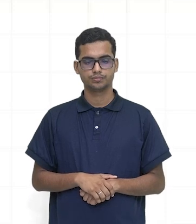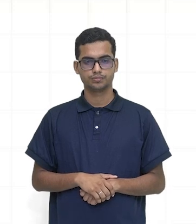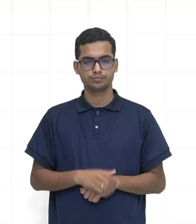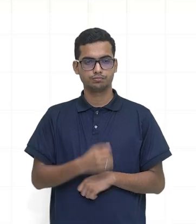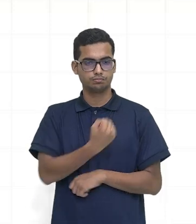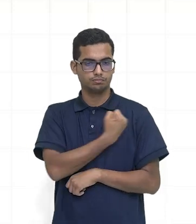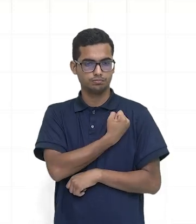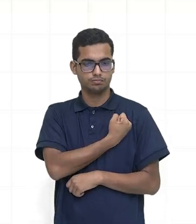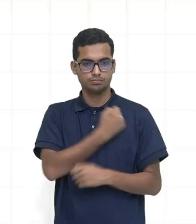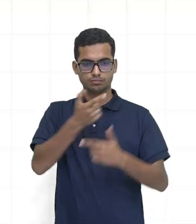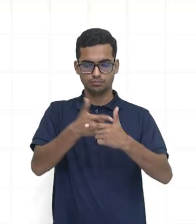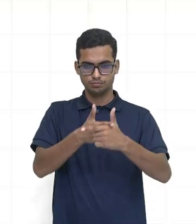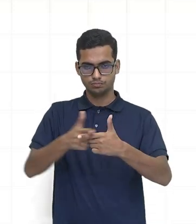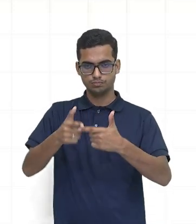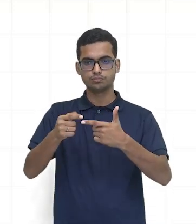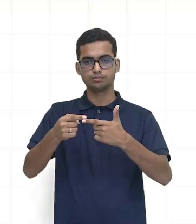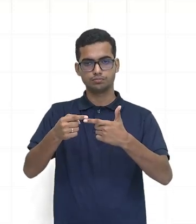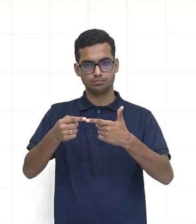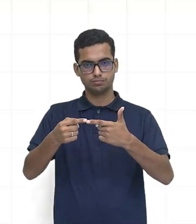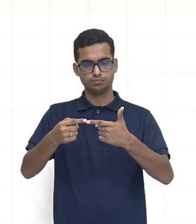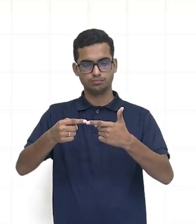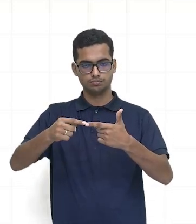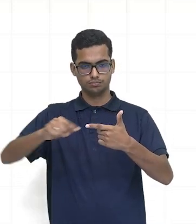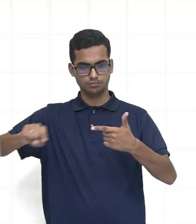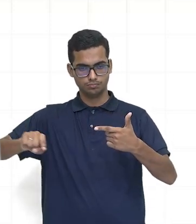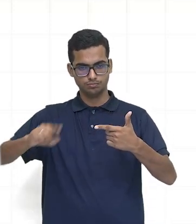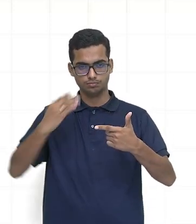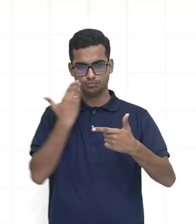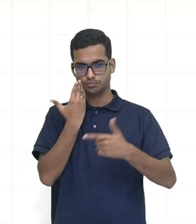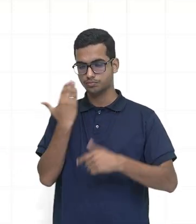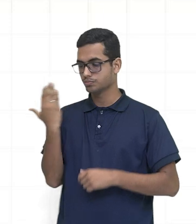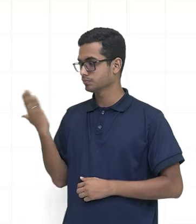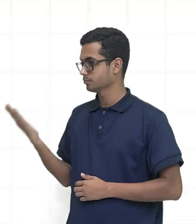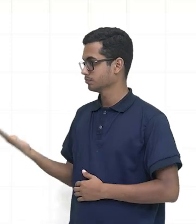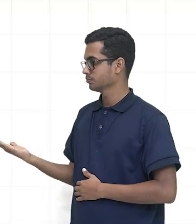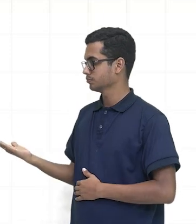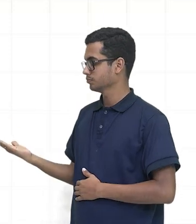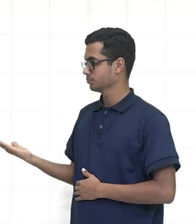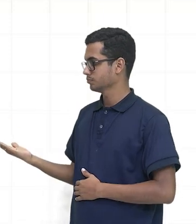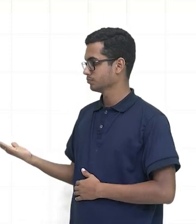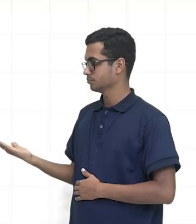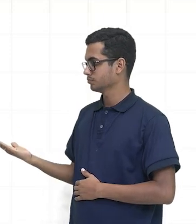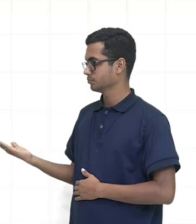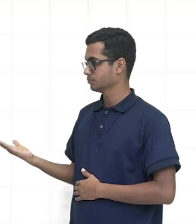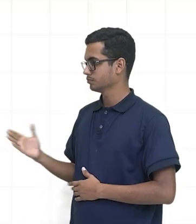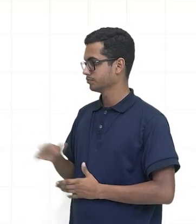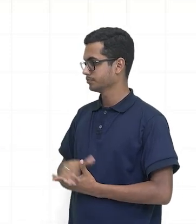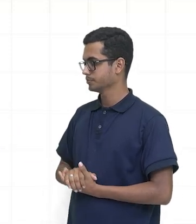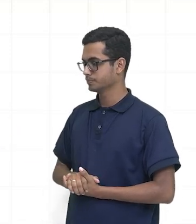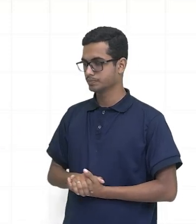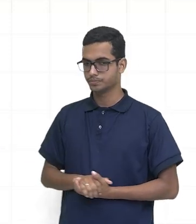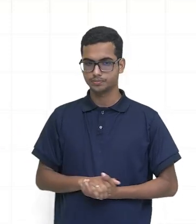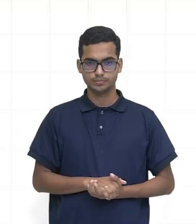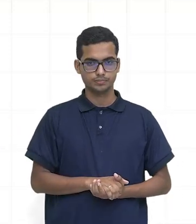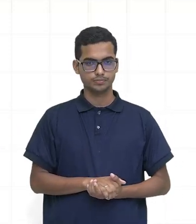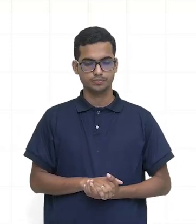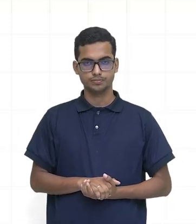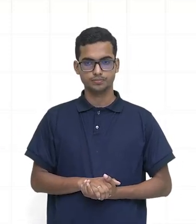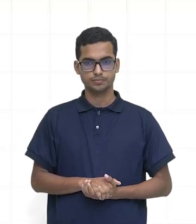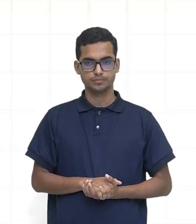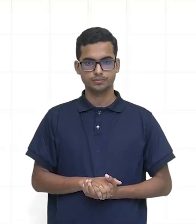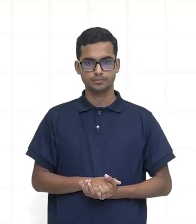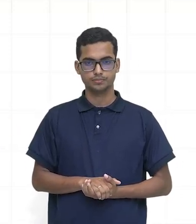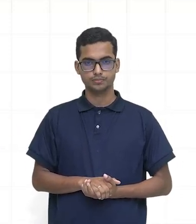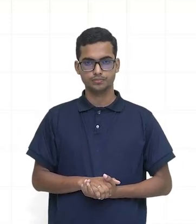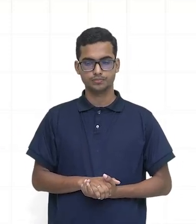o 5, o 7 e o 11. Então, a gente vai